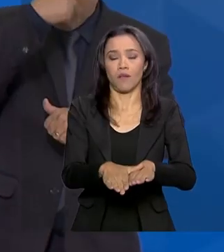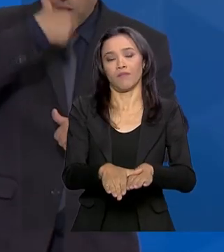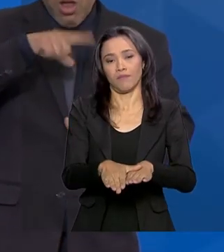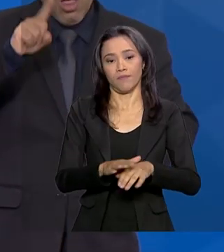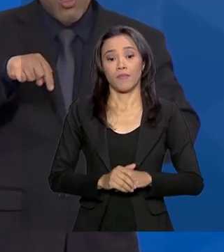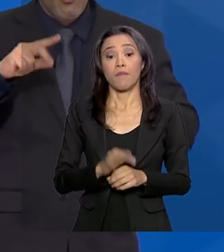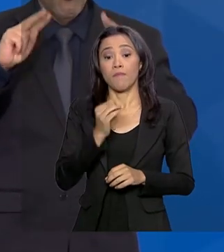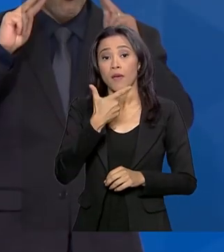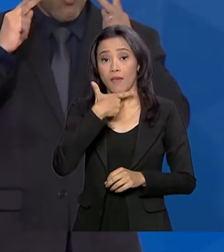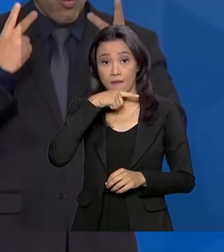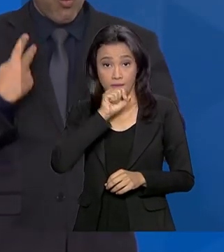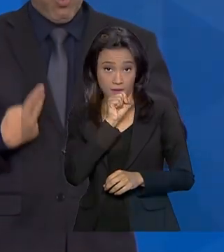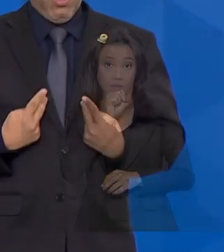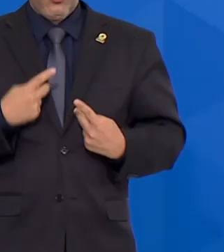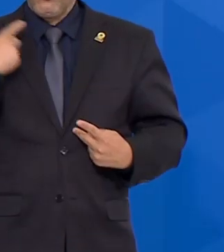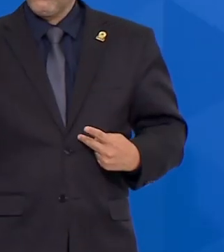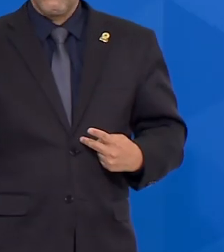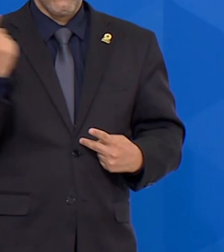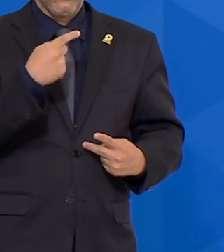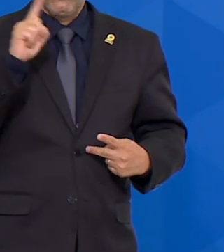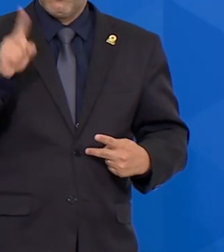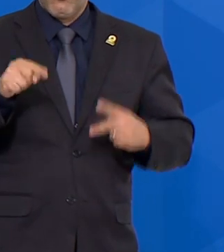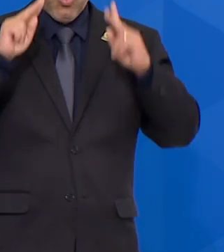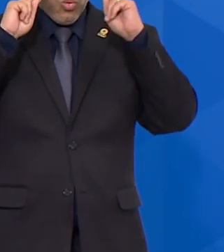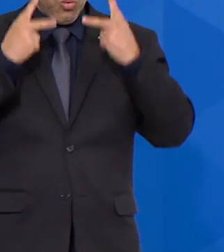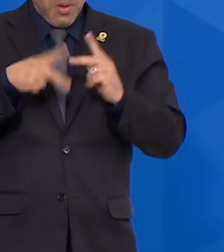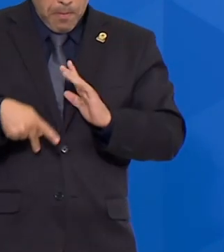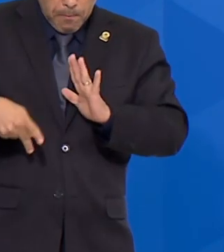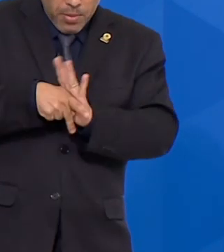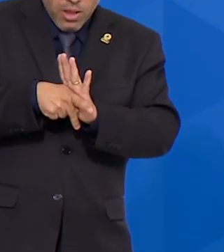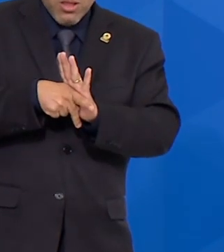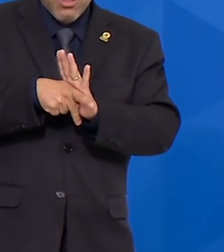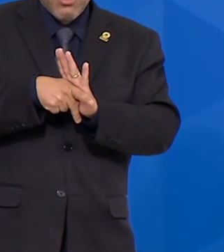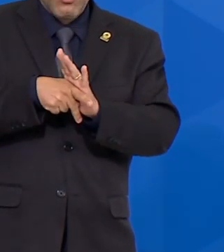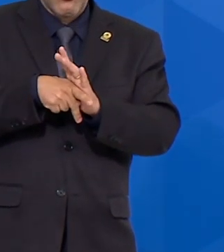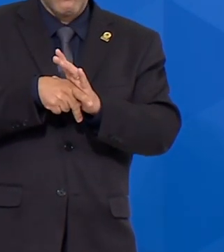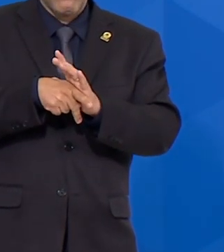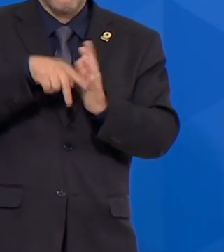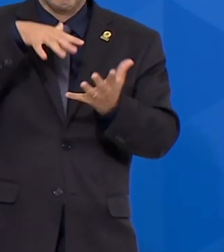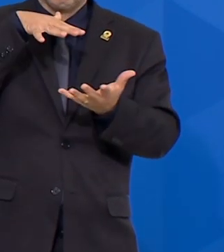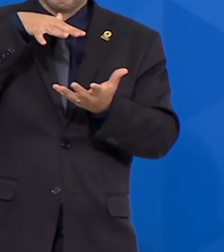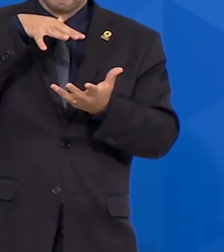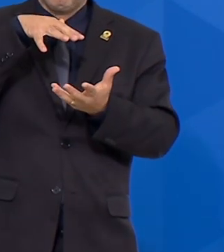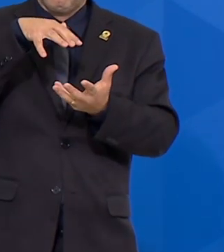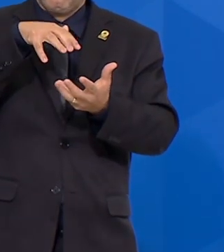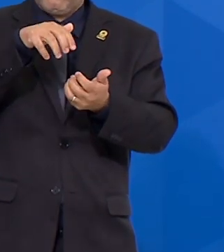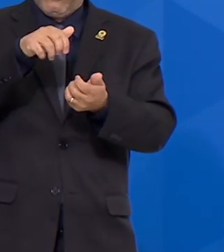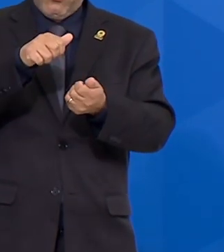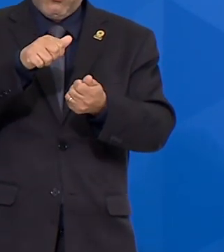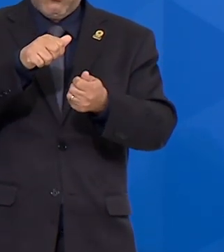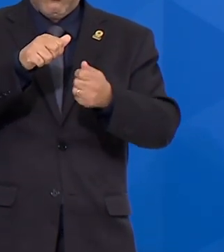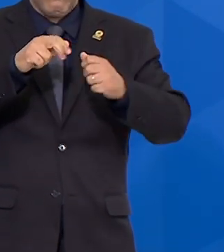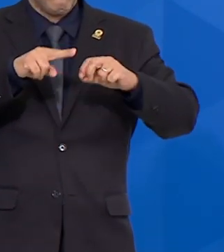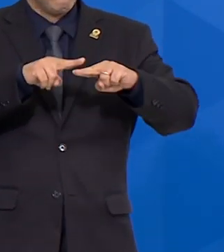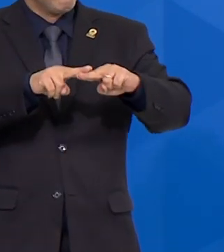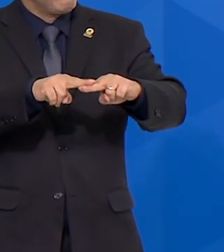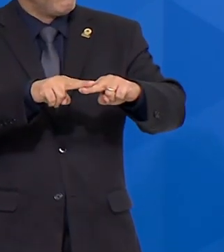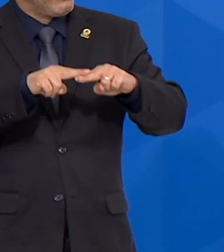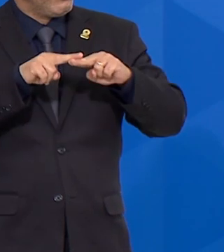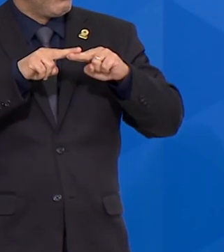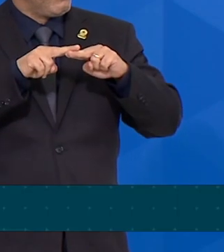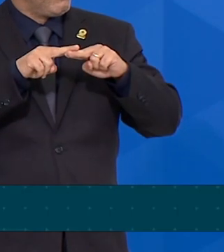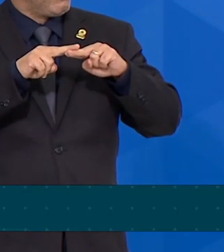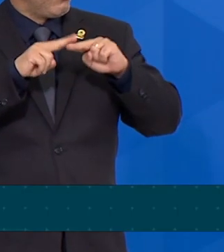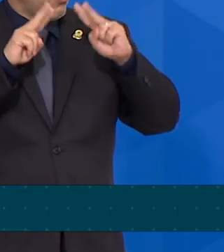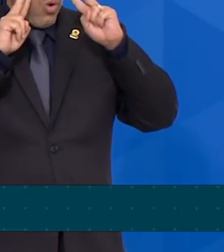Para quem deixou os filhos para trás para buscar uma vida nova no país, a ajuda recebida no Brasil é fundamental. Olhar